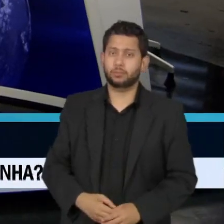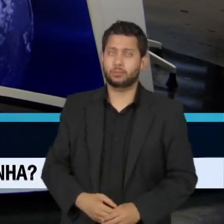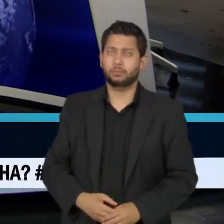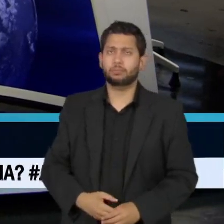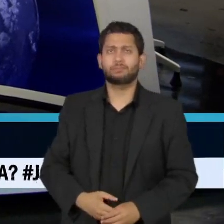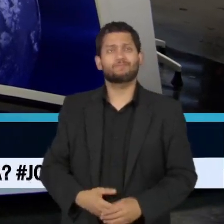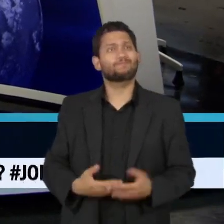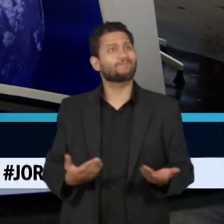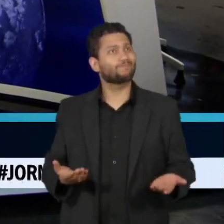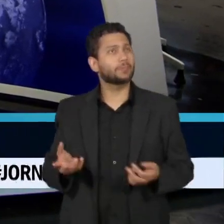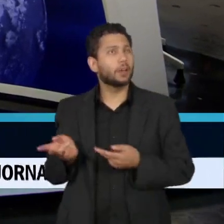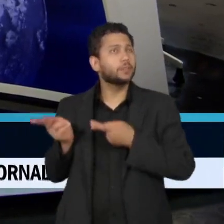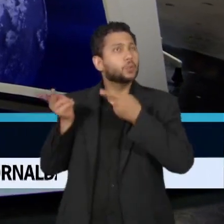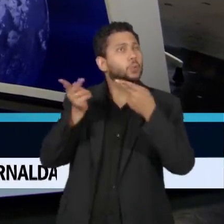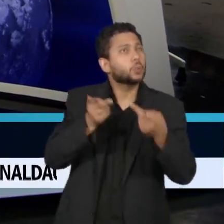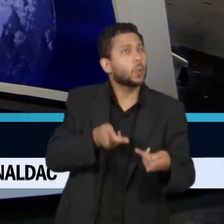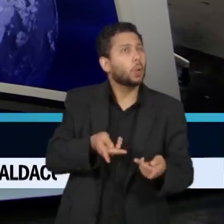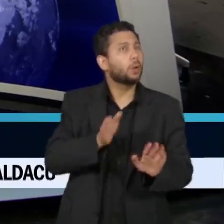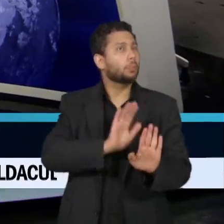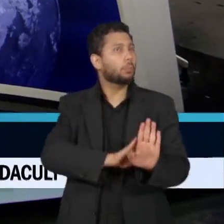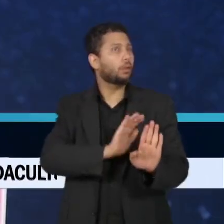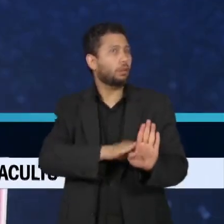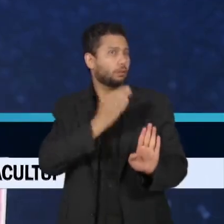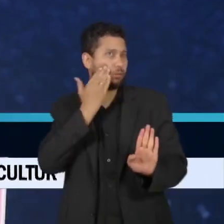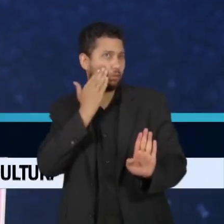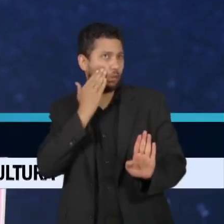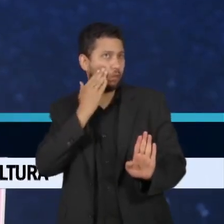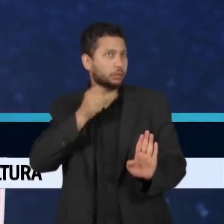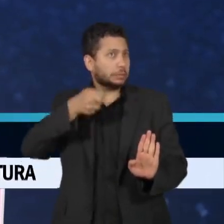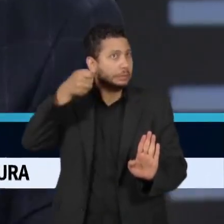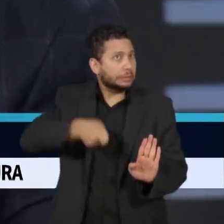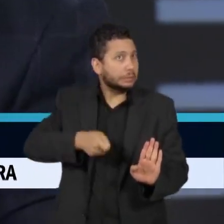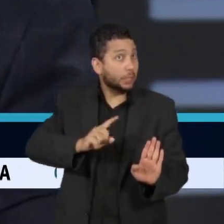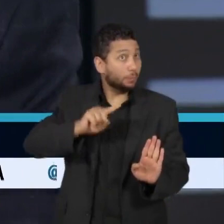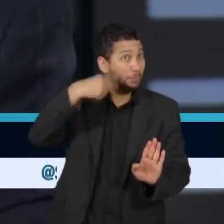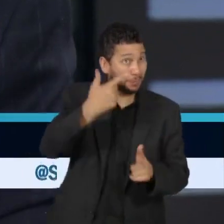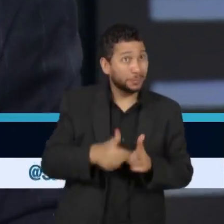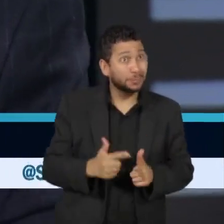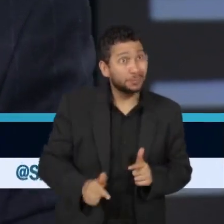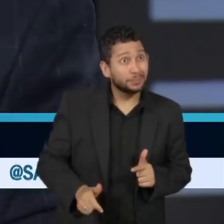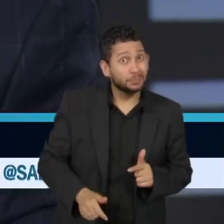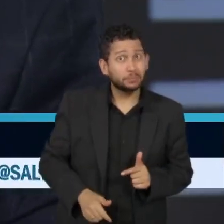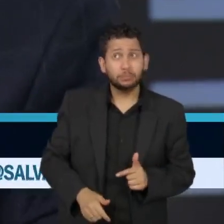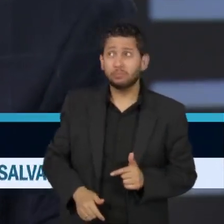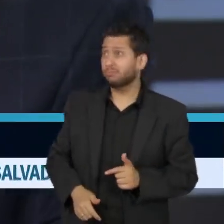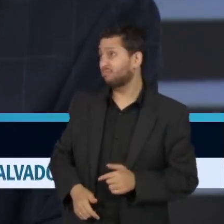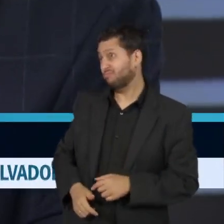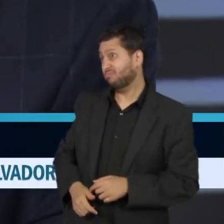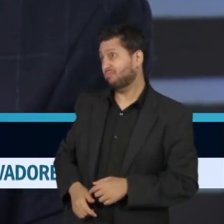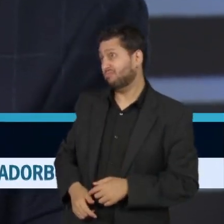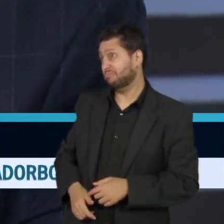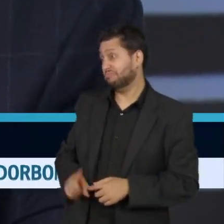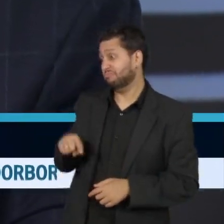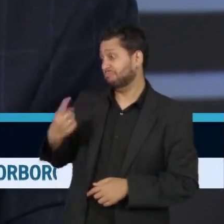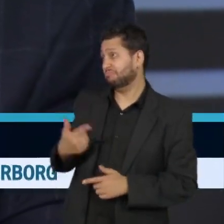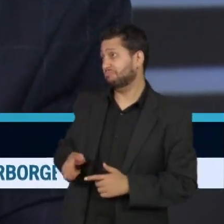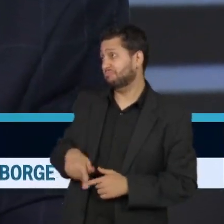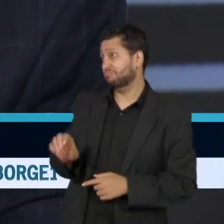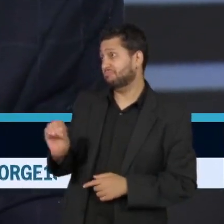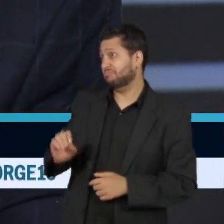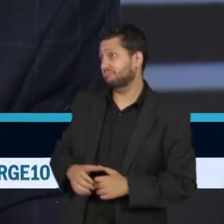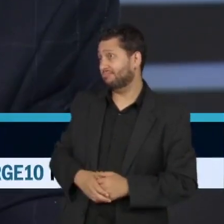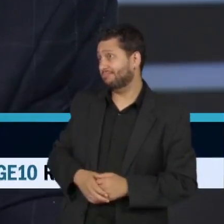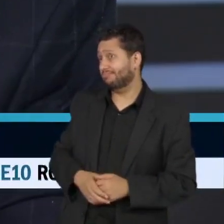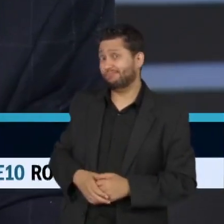Bom, Dé, após essas visitas, aí ficou claro que ações mais severas terão consequências? Não. Não? Eu não acho que